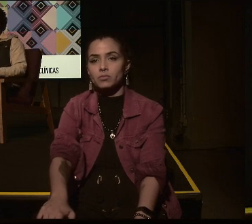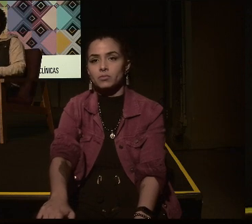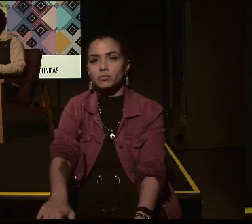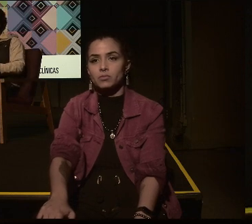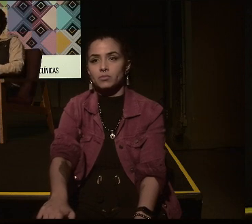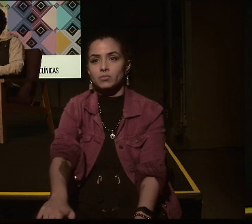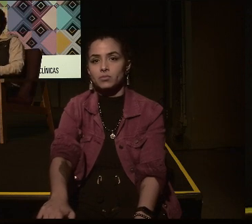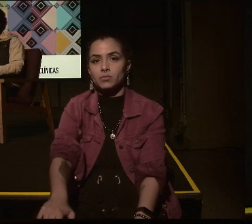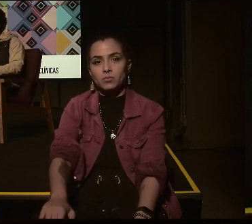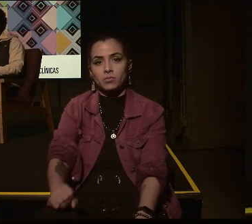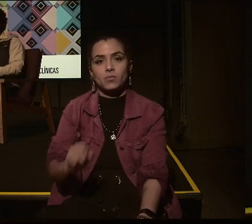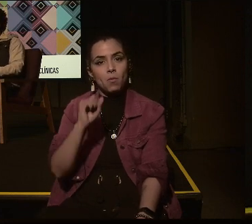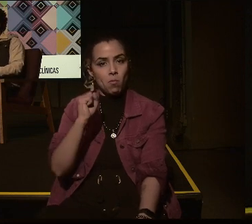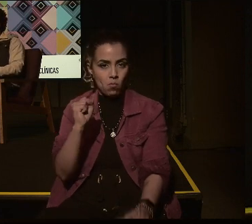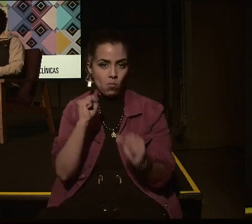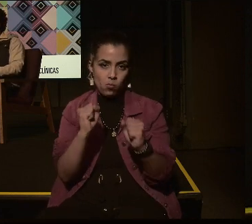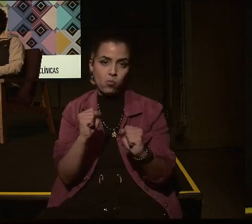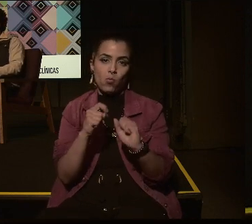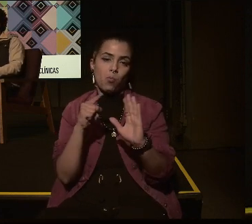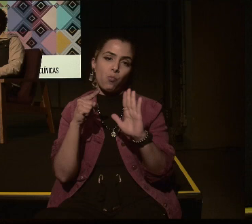Mais questões?